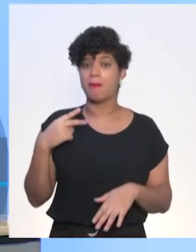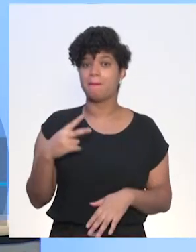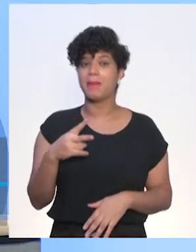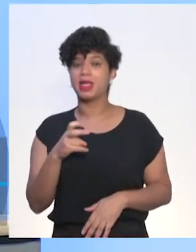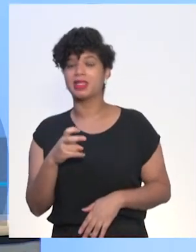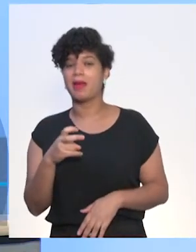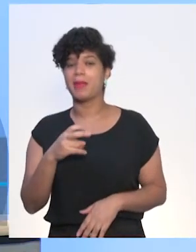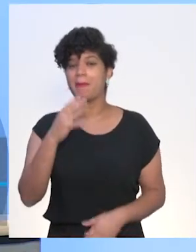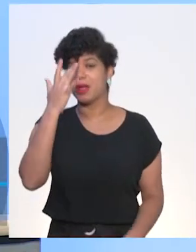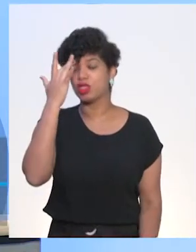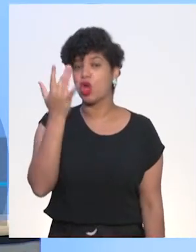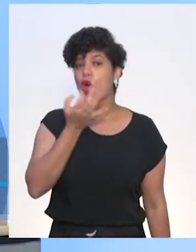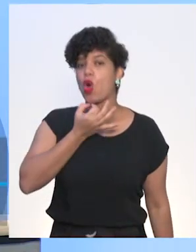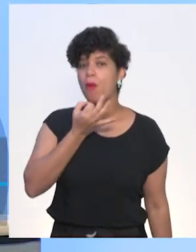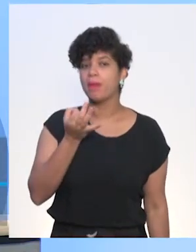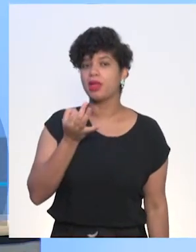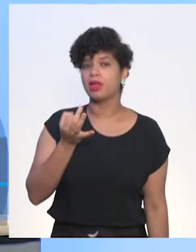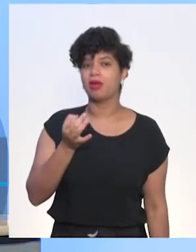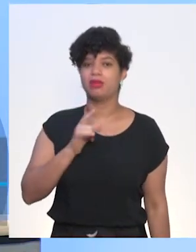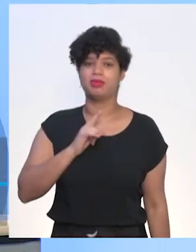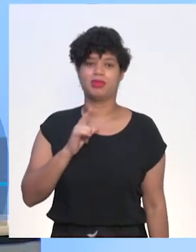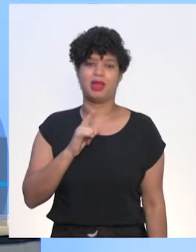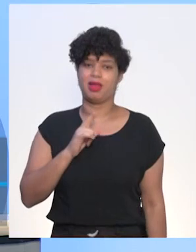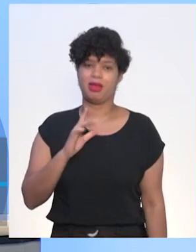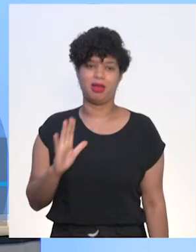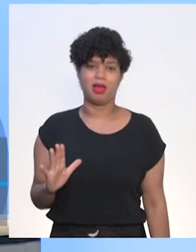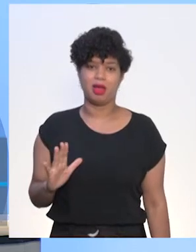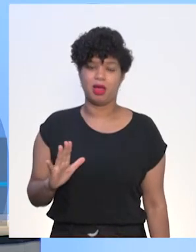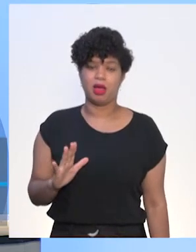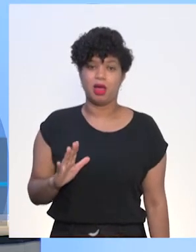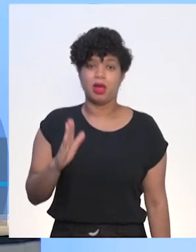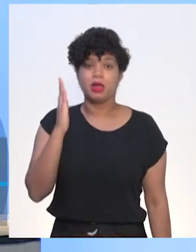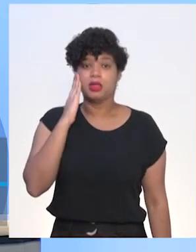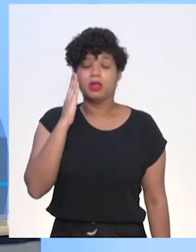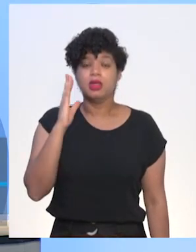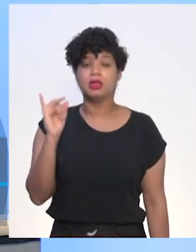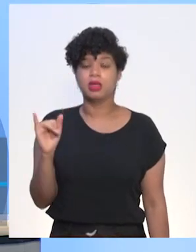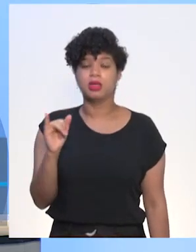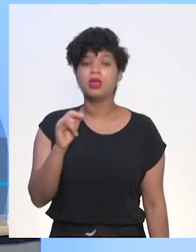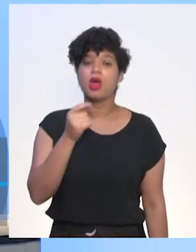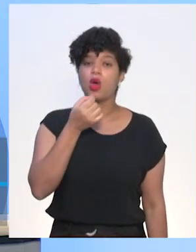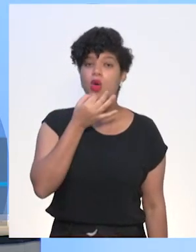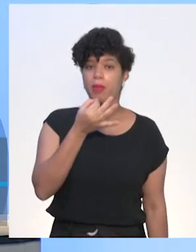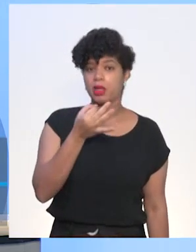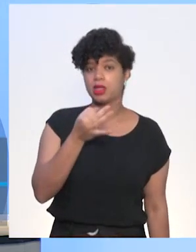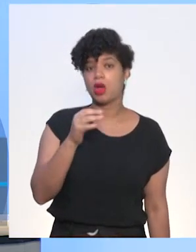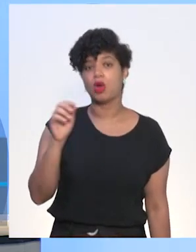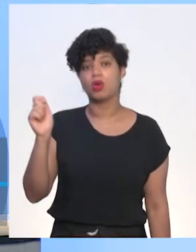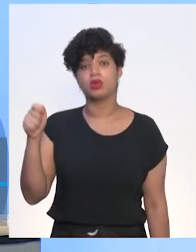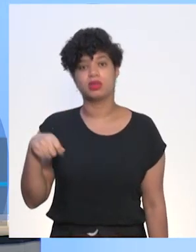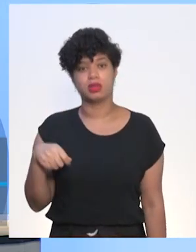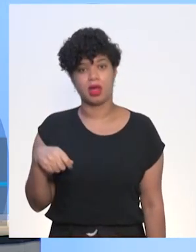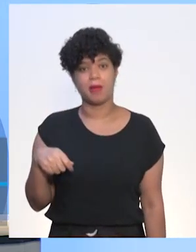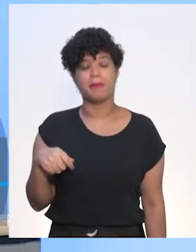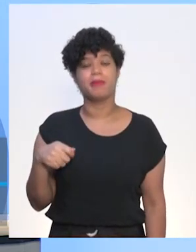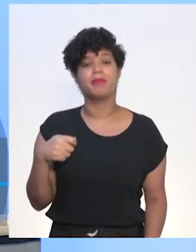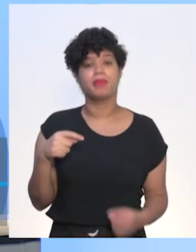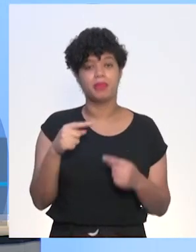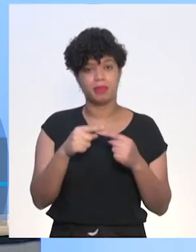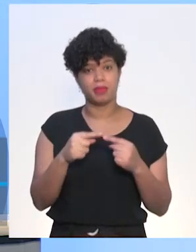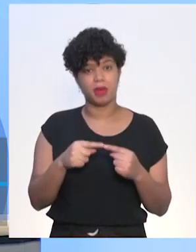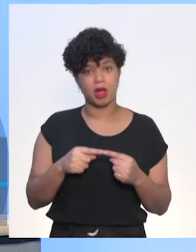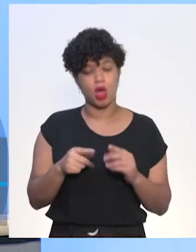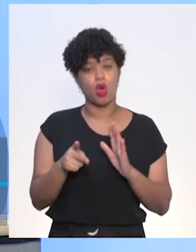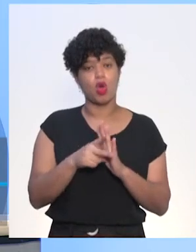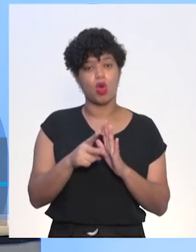o posicionamento do repórter e o posicionamento que o repórter vai tomar ali ele precisa ser de